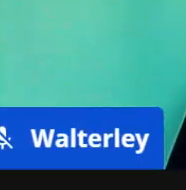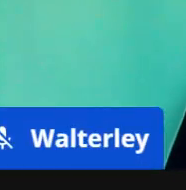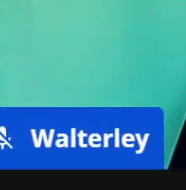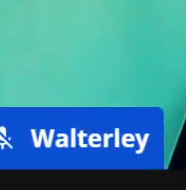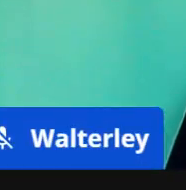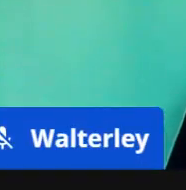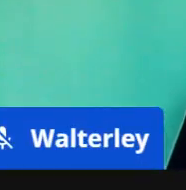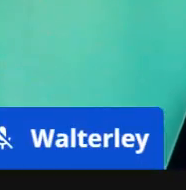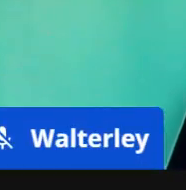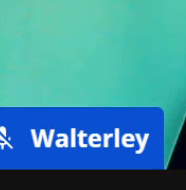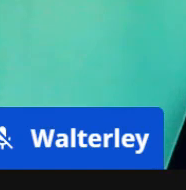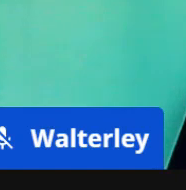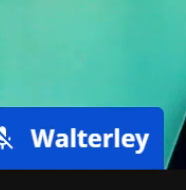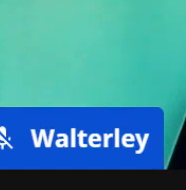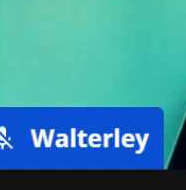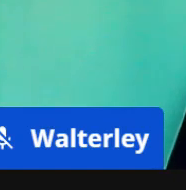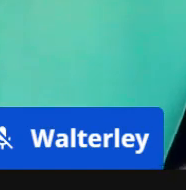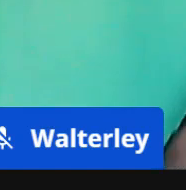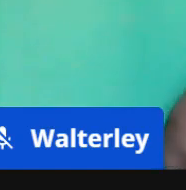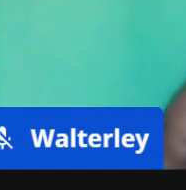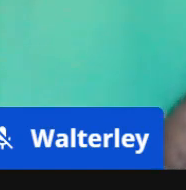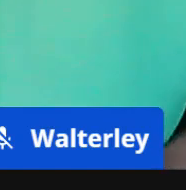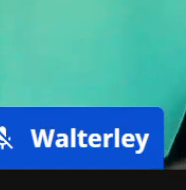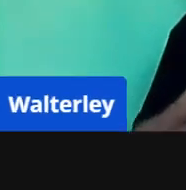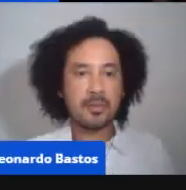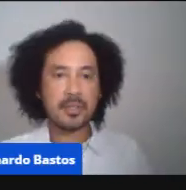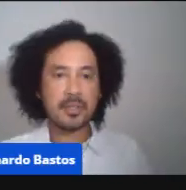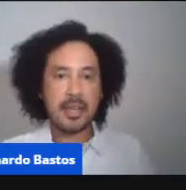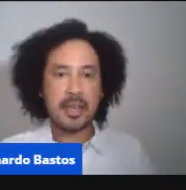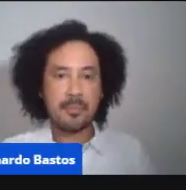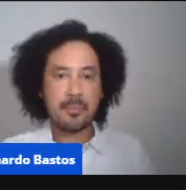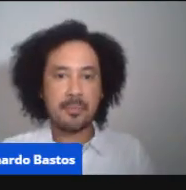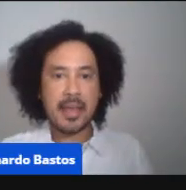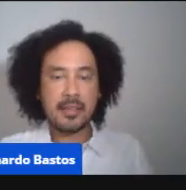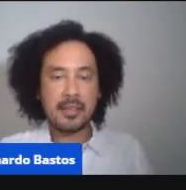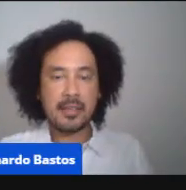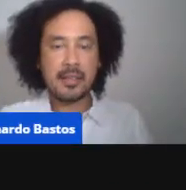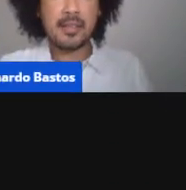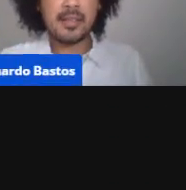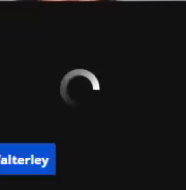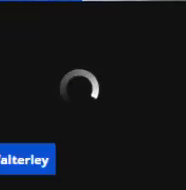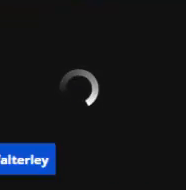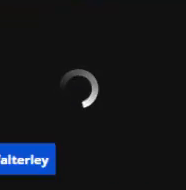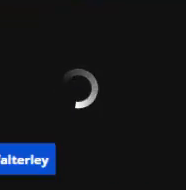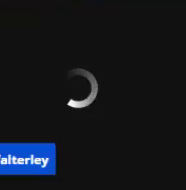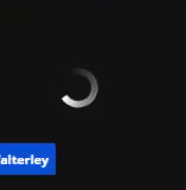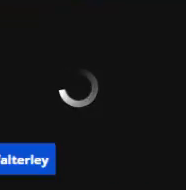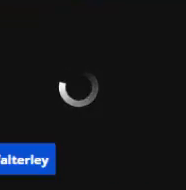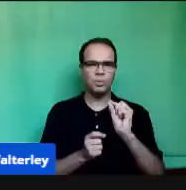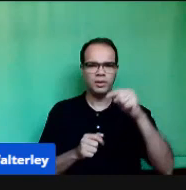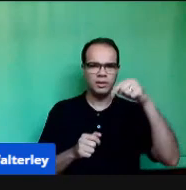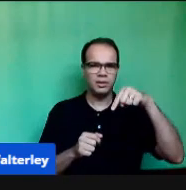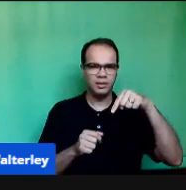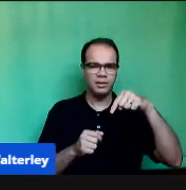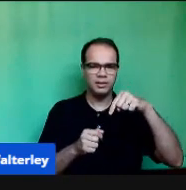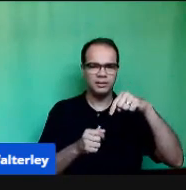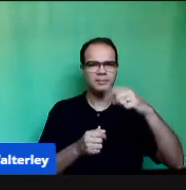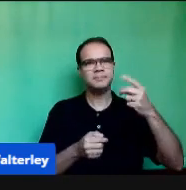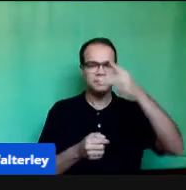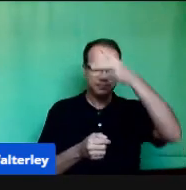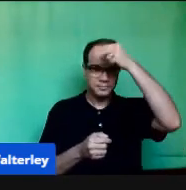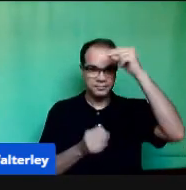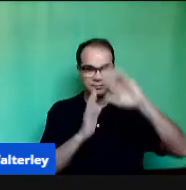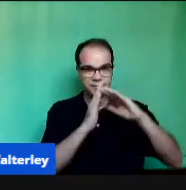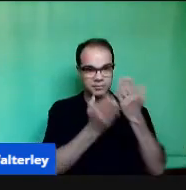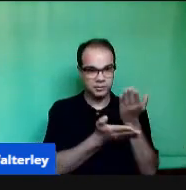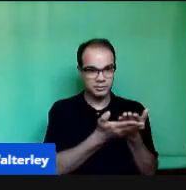excelentes considerações, durante muitos anos, para a rede municipal, para a rede estadual,